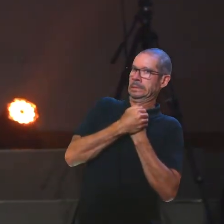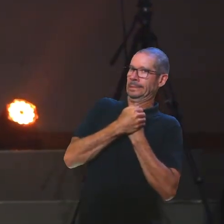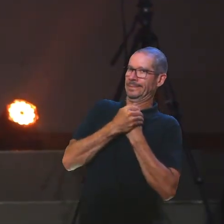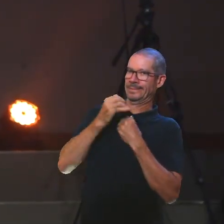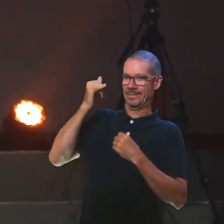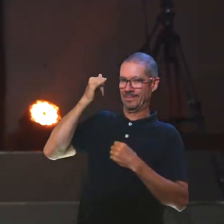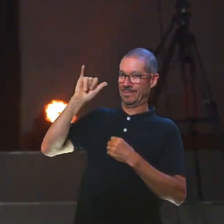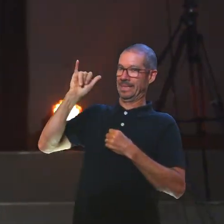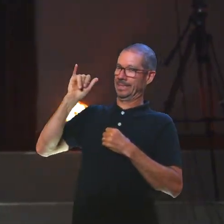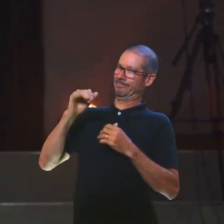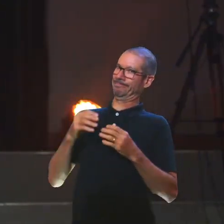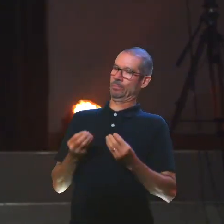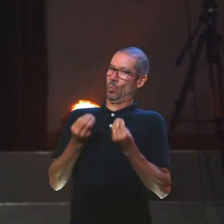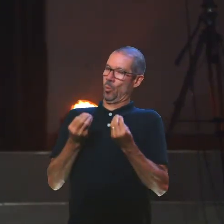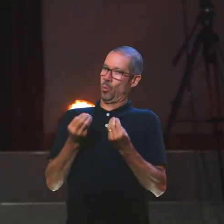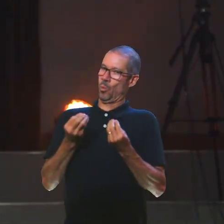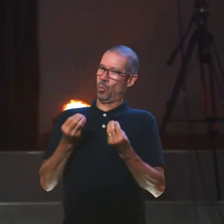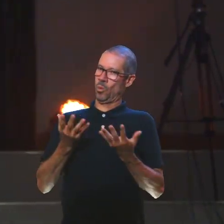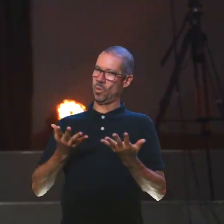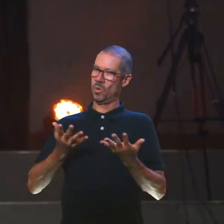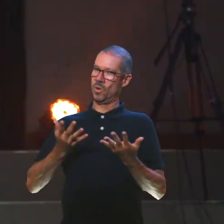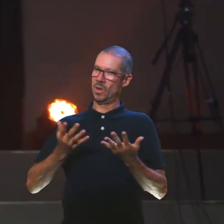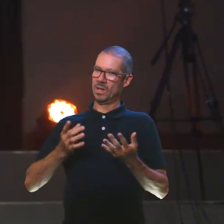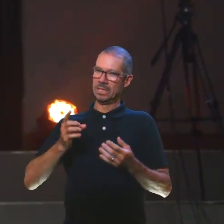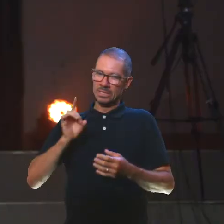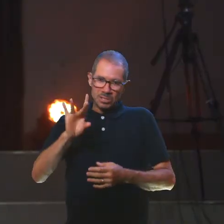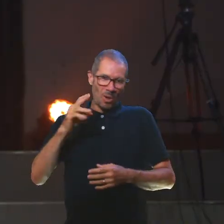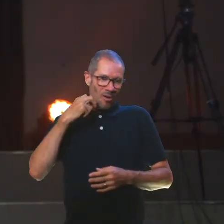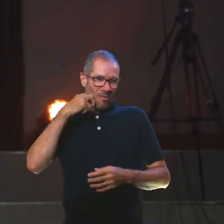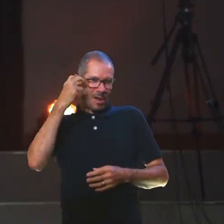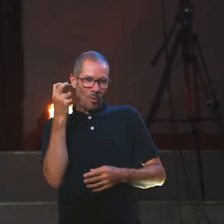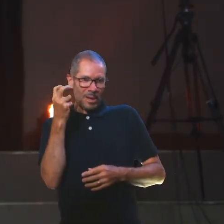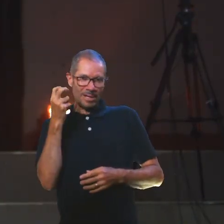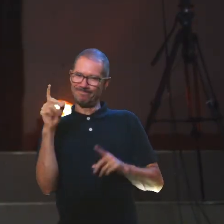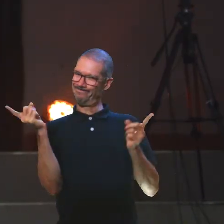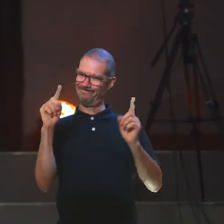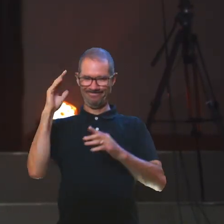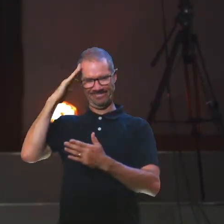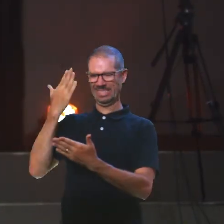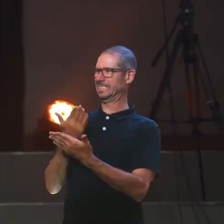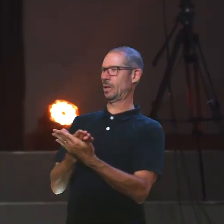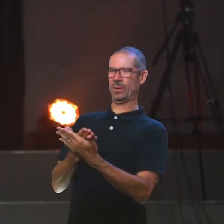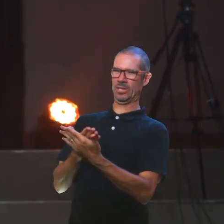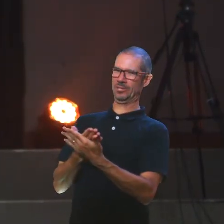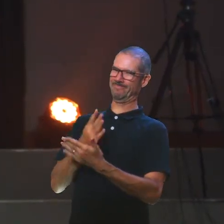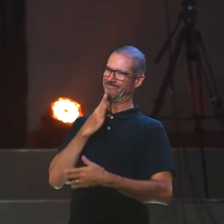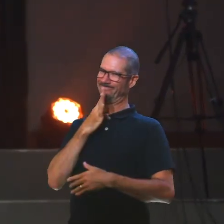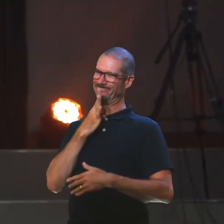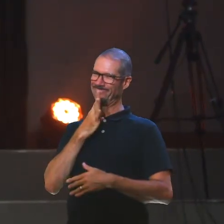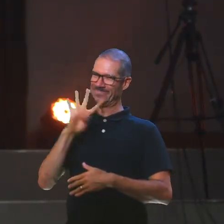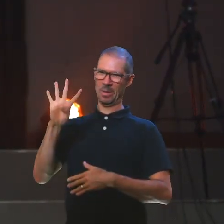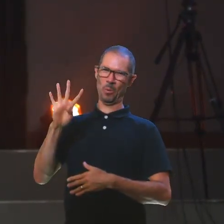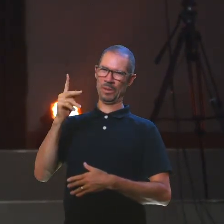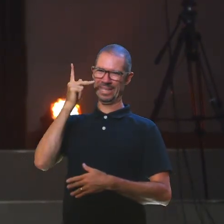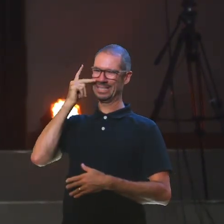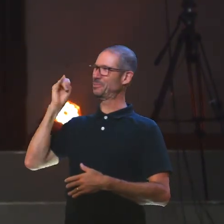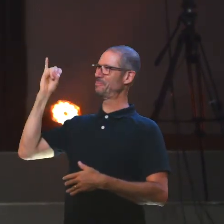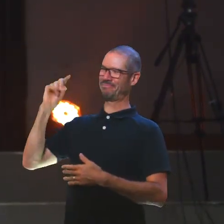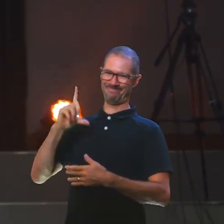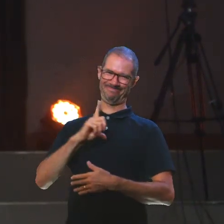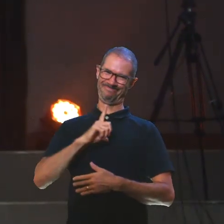nome de Jesus. Sabe por quê? Não é só porque você tem vergonha, é porque você não acredita. É porque você não conhece o Pai que você tem.